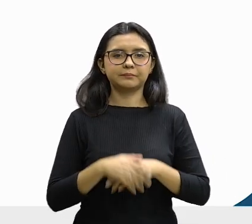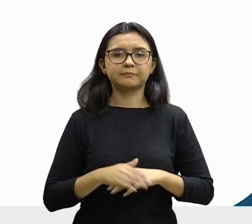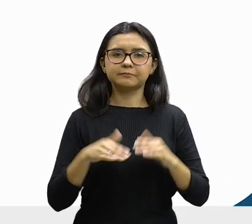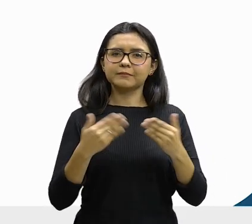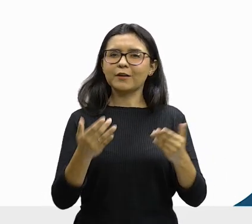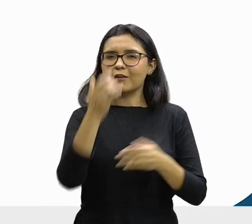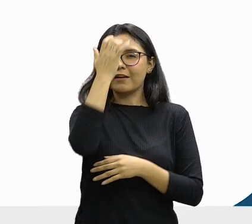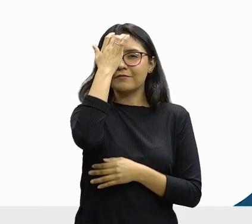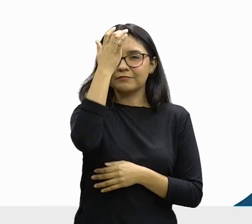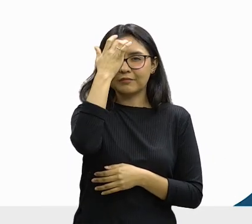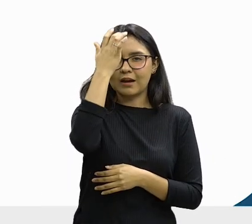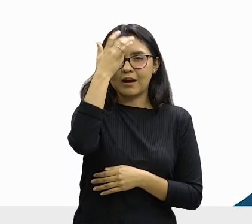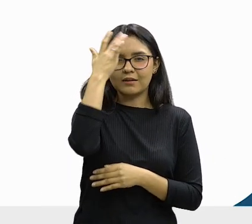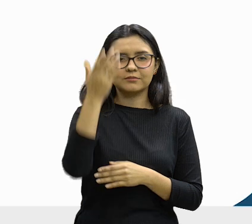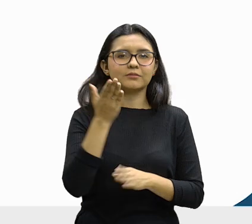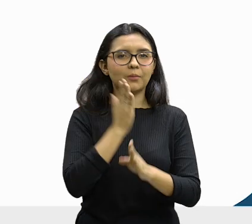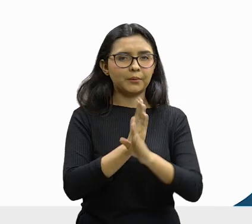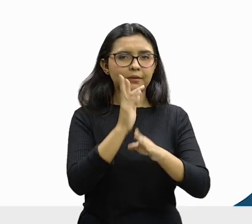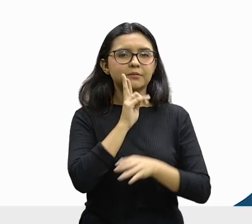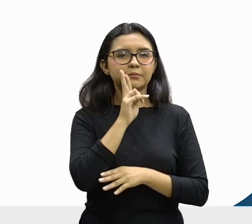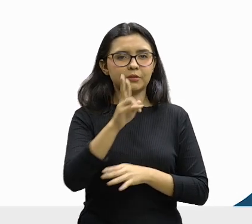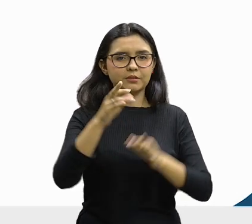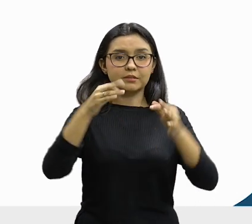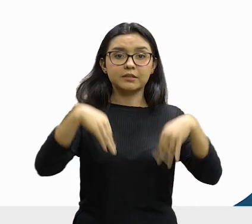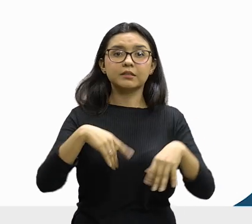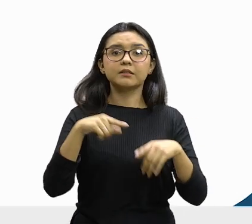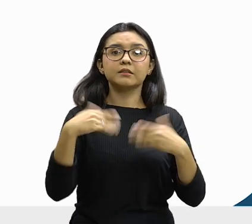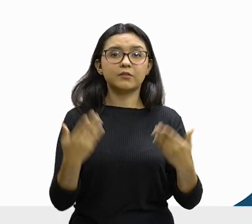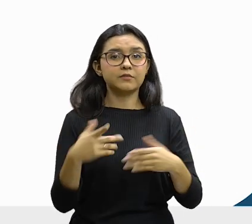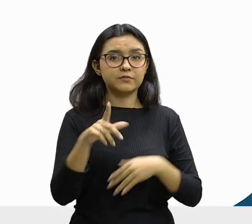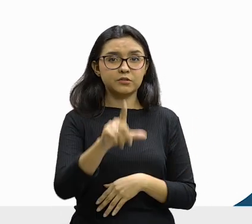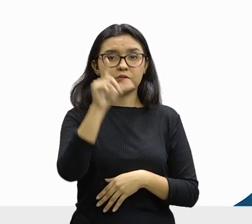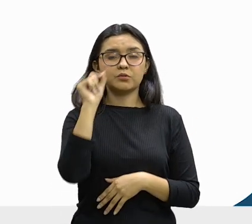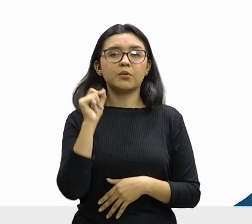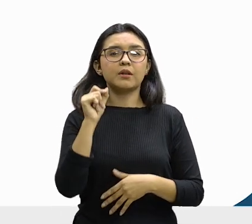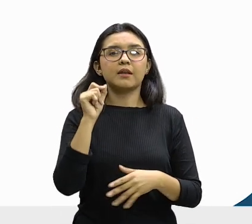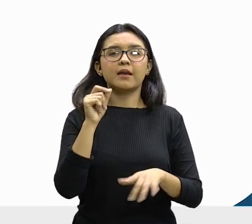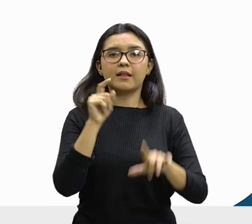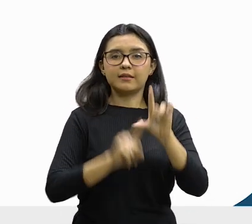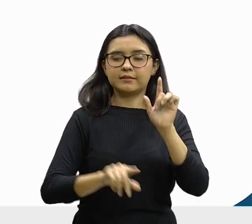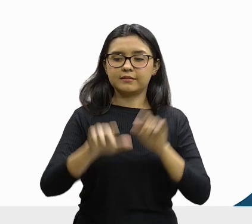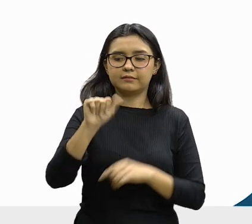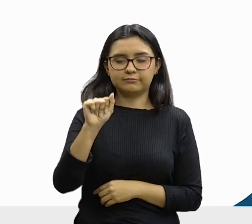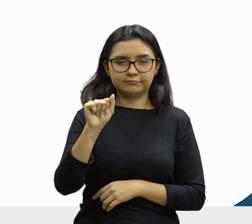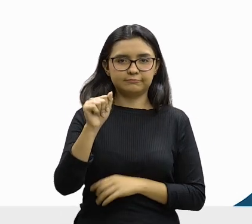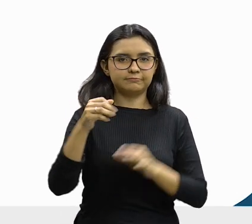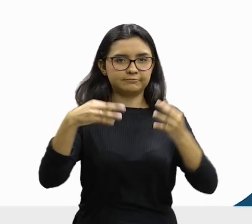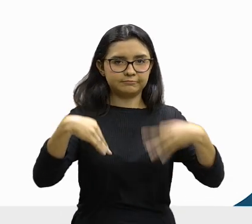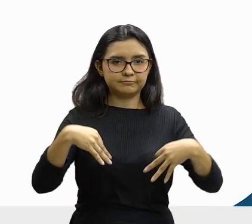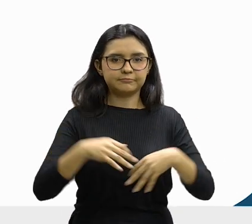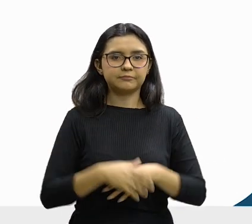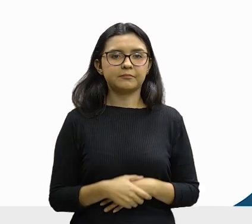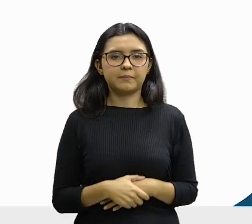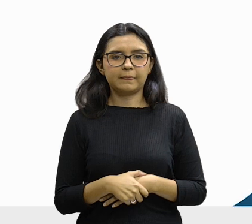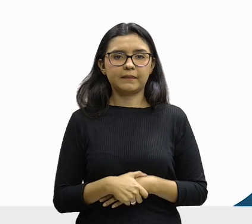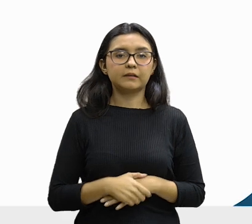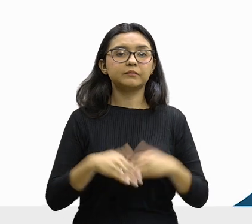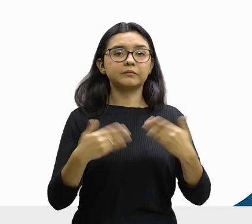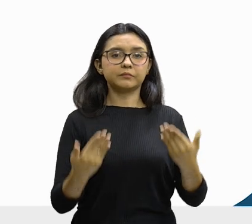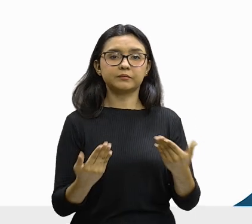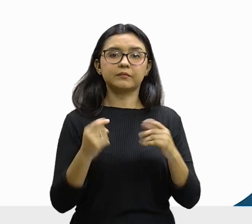fica fácil, né? Aí fica fácil. Então, você vai marcar a letra A, certo? E para a